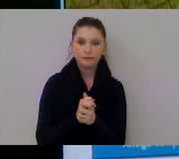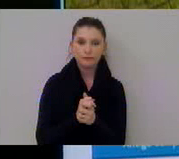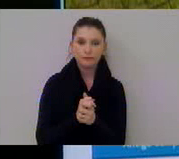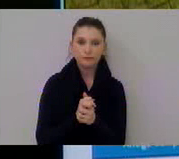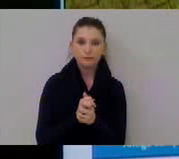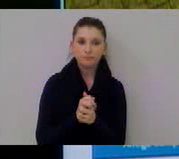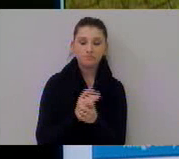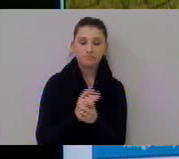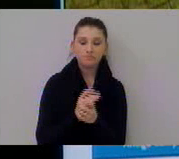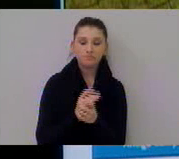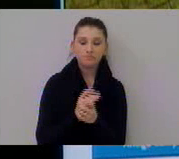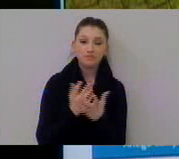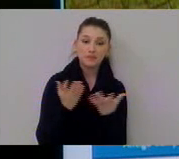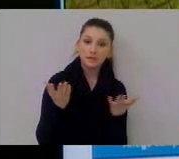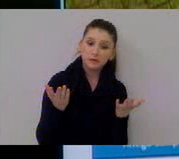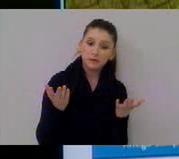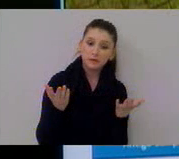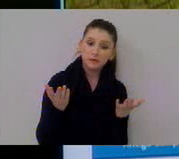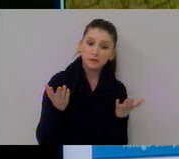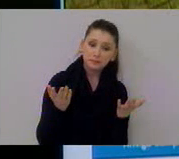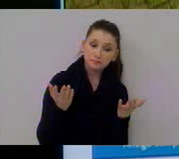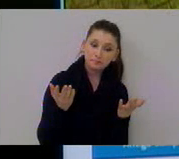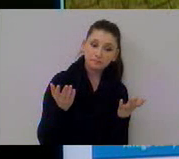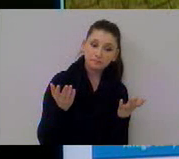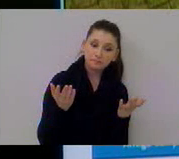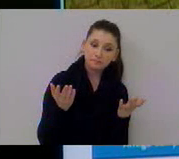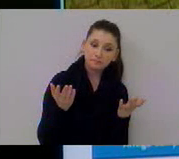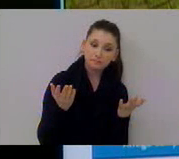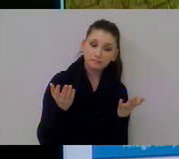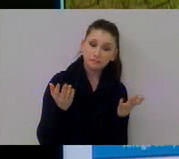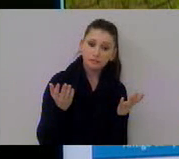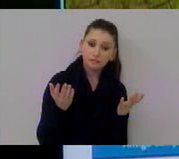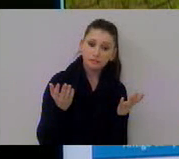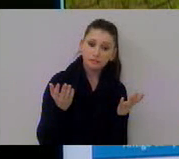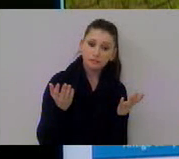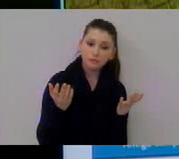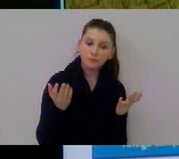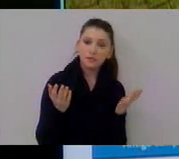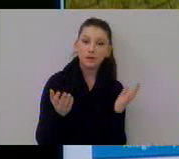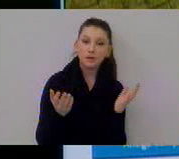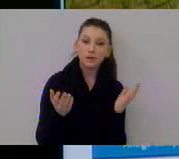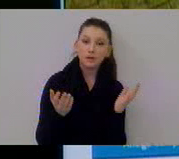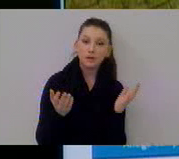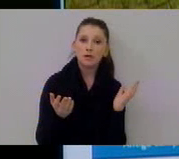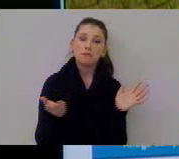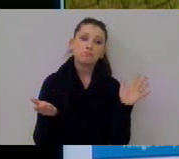promessa da quadra de esporte e academia ao ar livre.